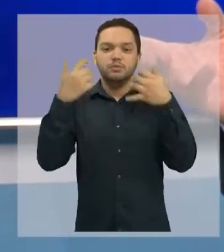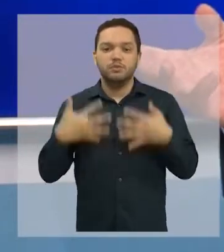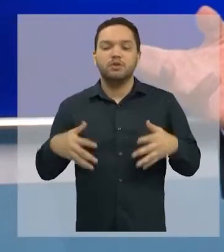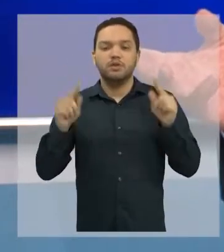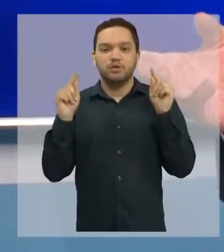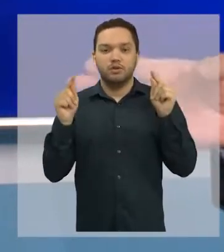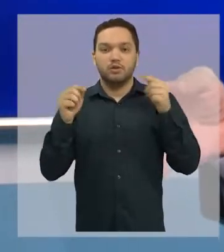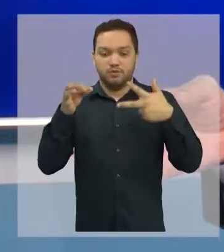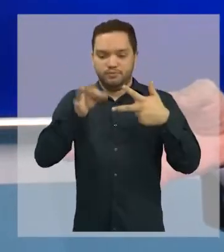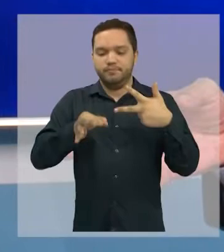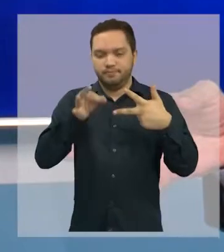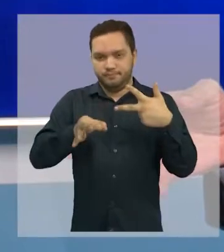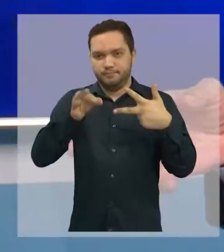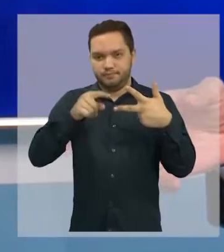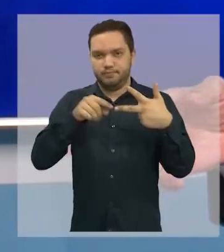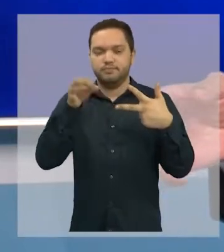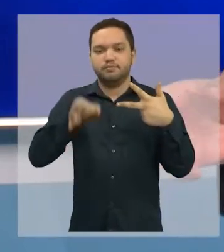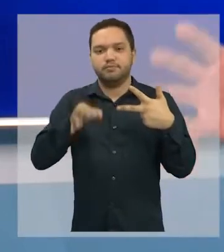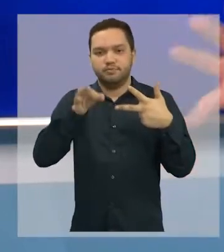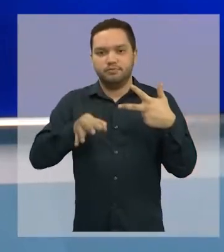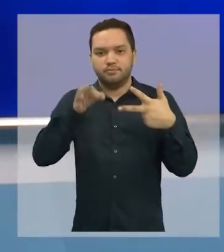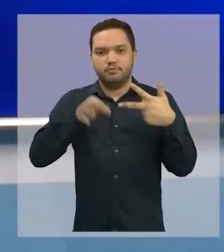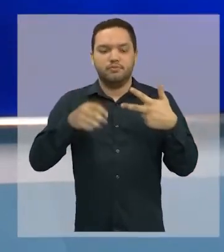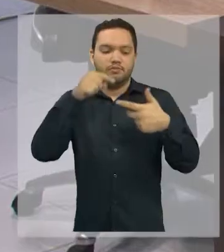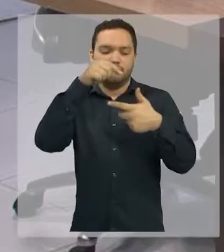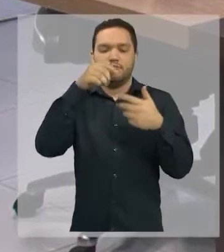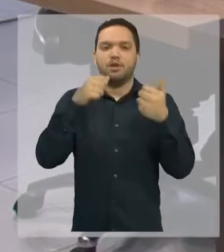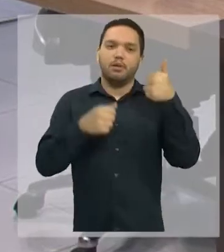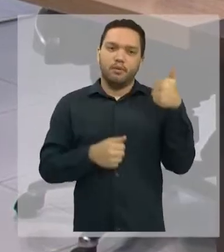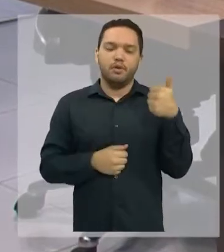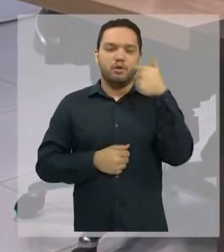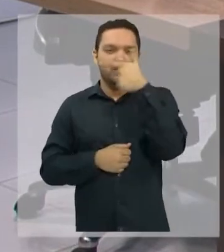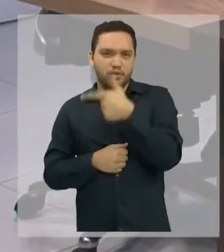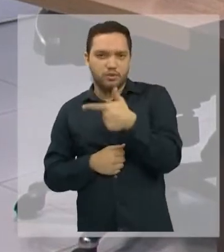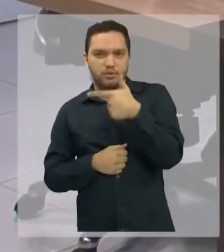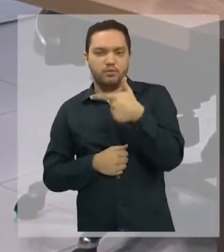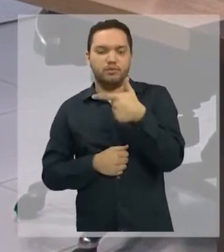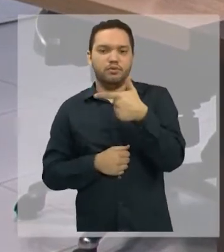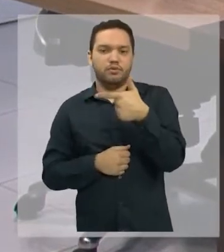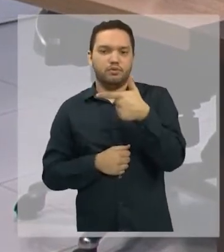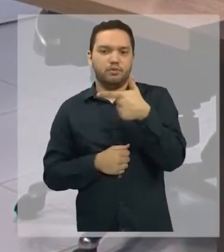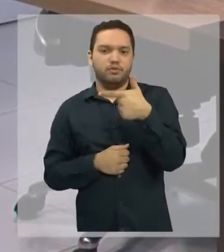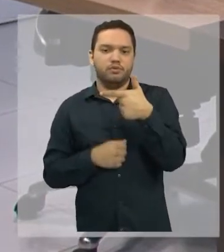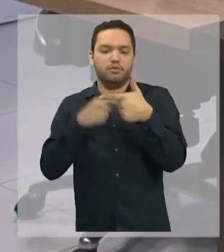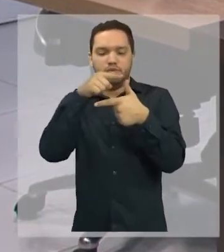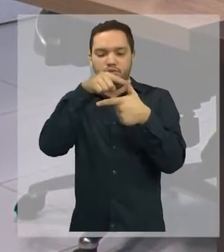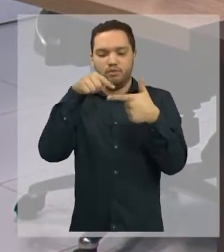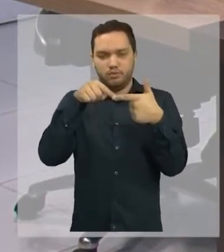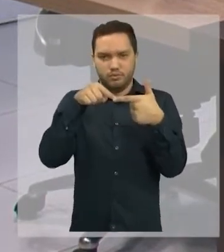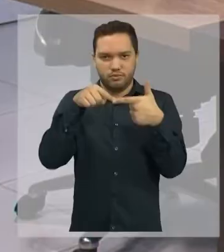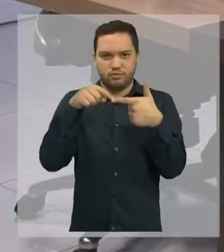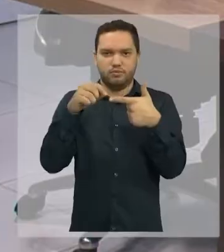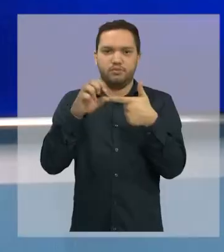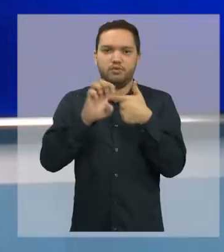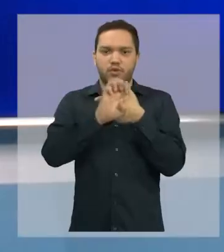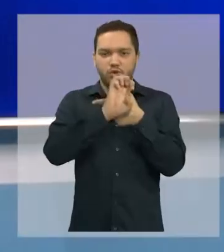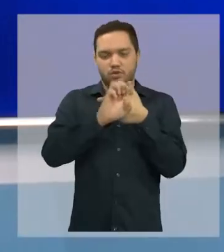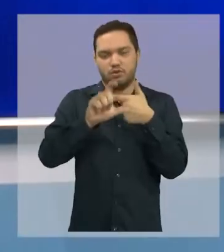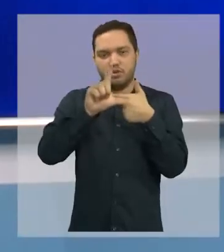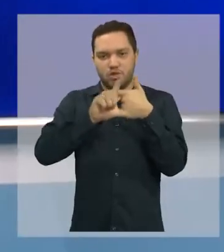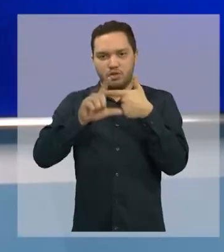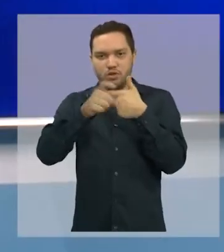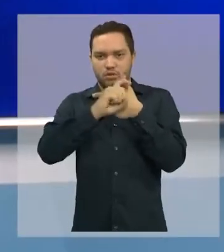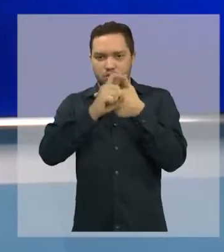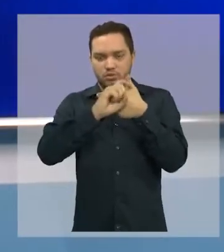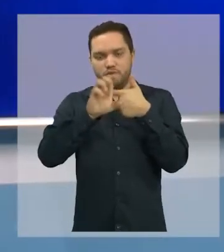tinha dito, o Poder Judiciário. Até aqui nós discutimos os 2 primeiros blocos, essa relação Poder Executivo e Poder Legislativo, que